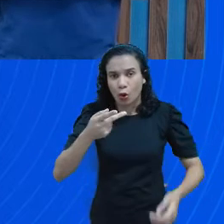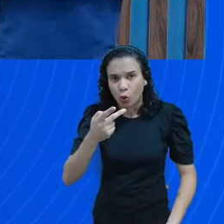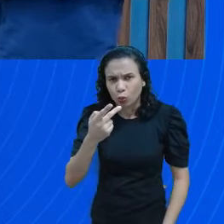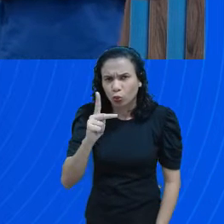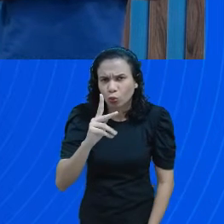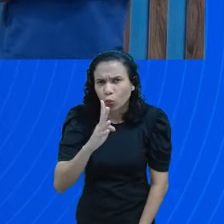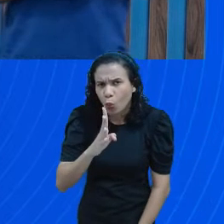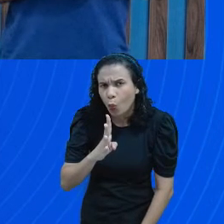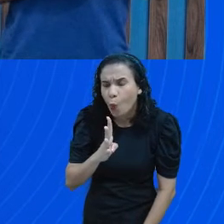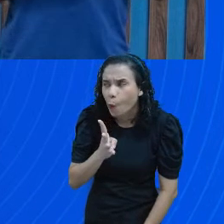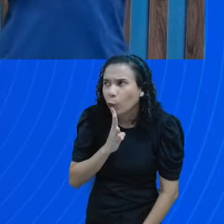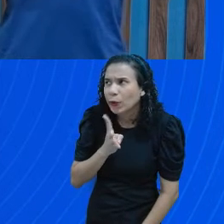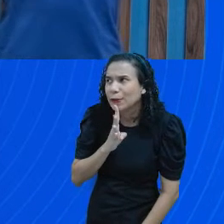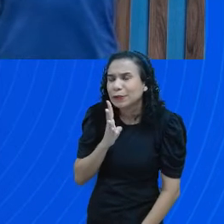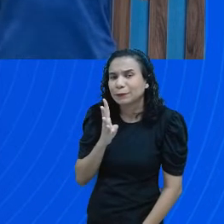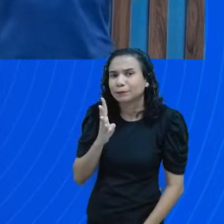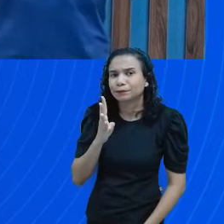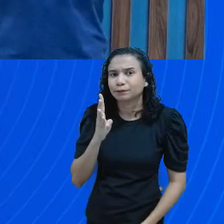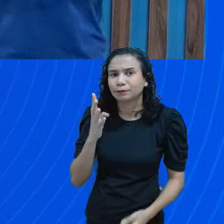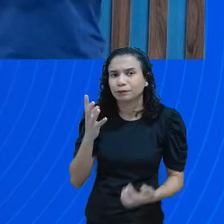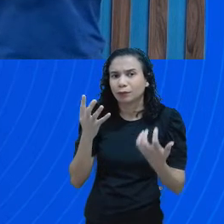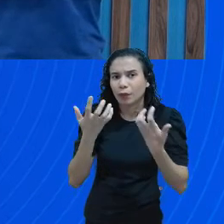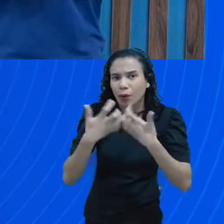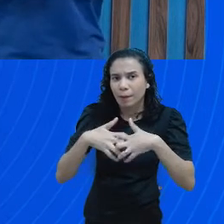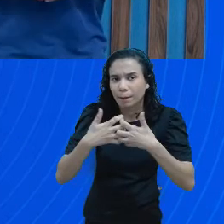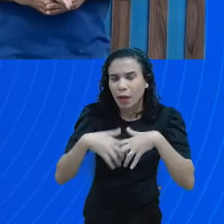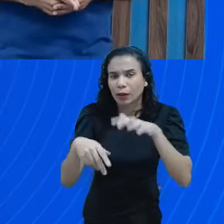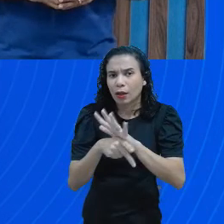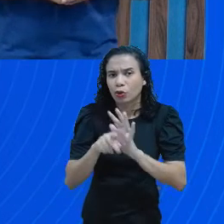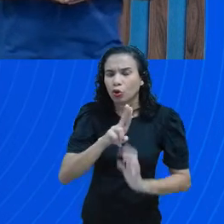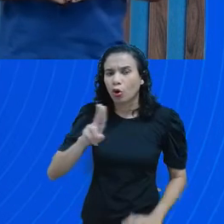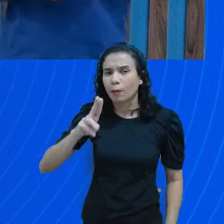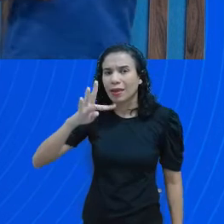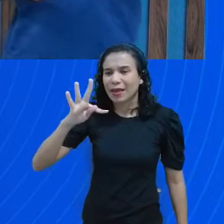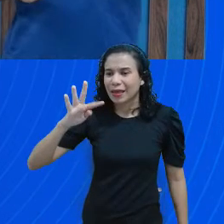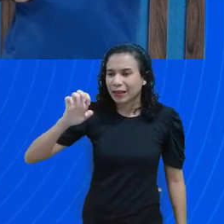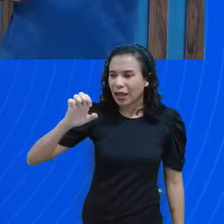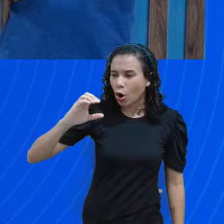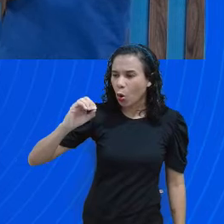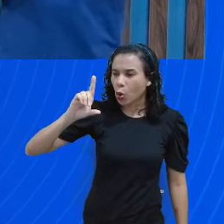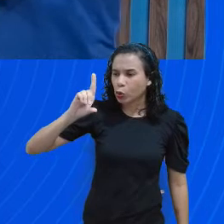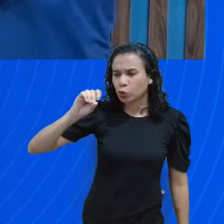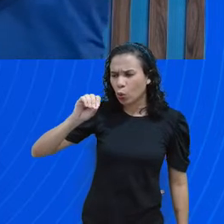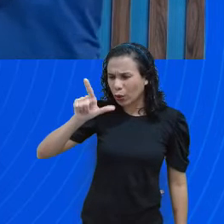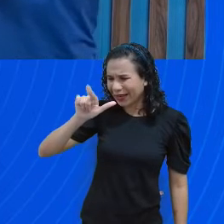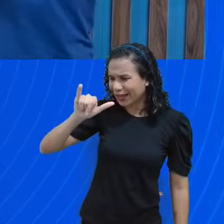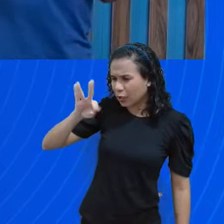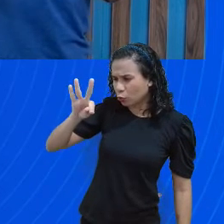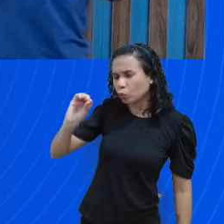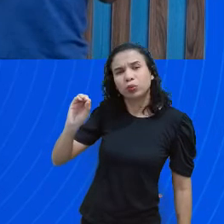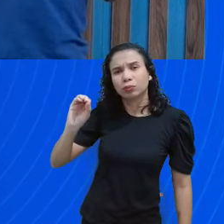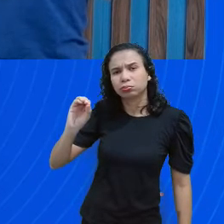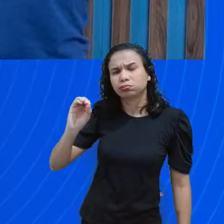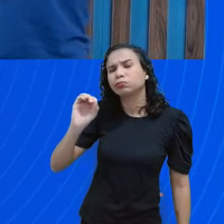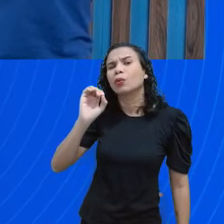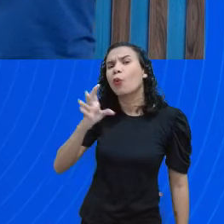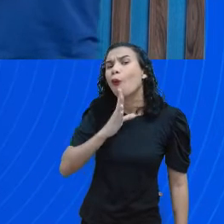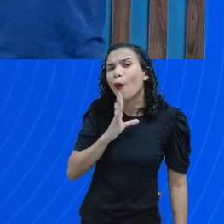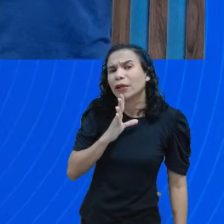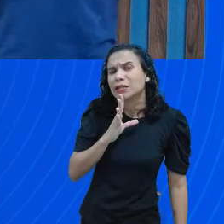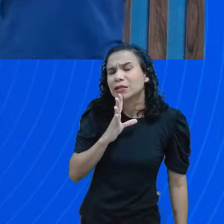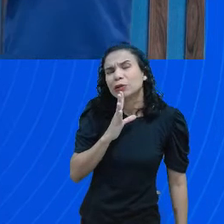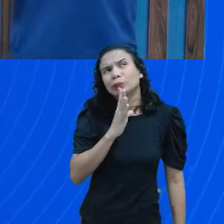falar num aparelho chamado teodolito? Pesquisa um pouquinho em casa aí, teodolito, você vai ver lá. Você já